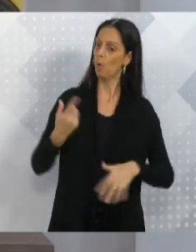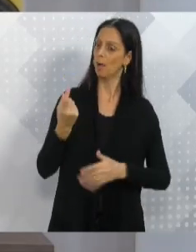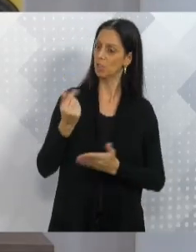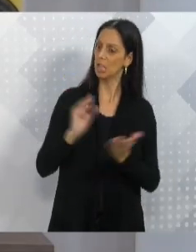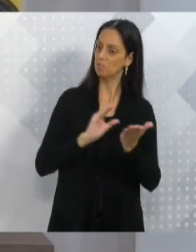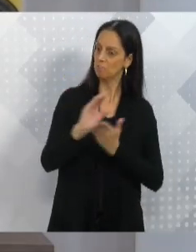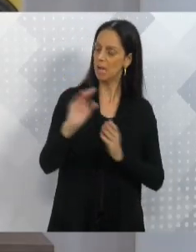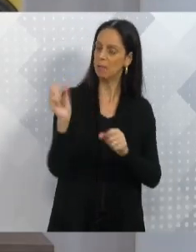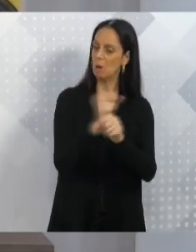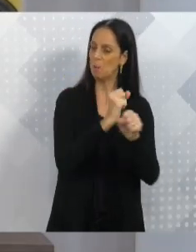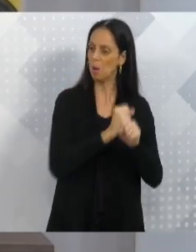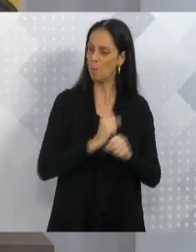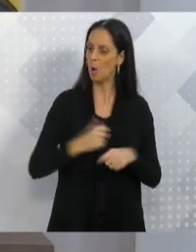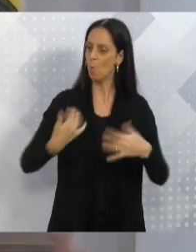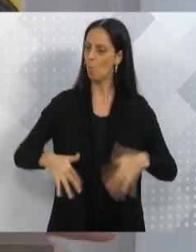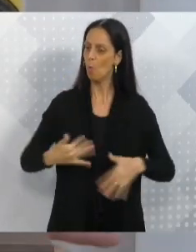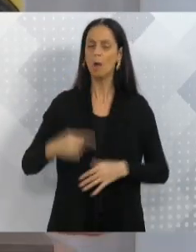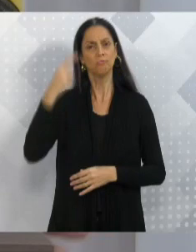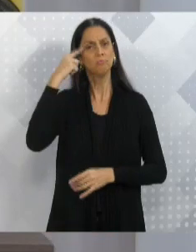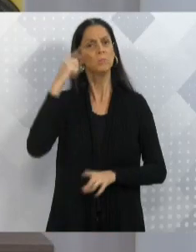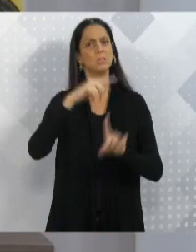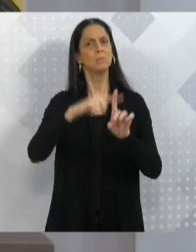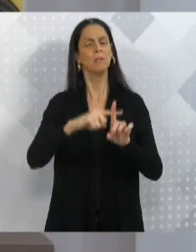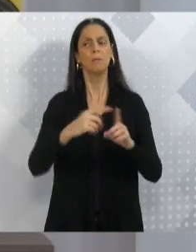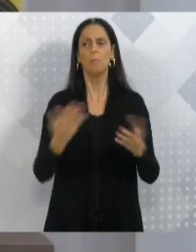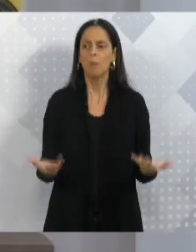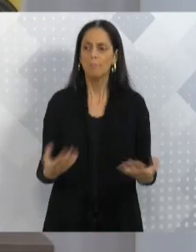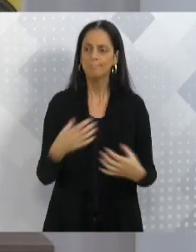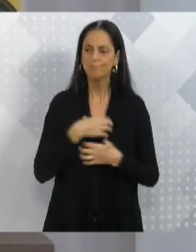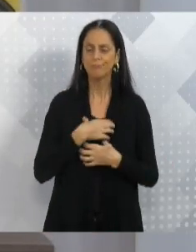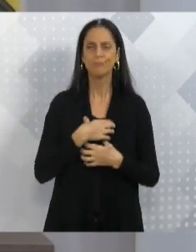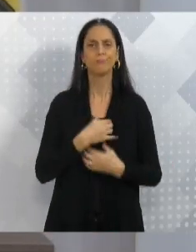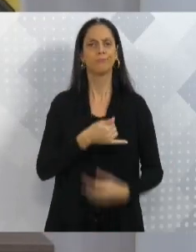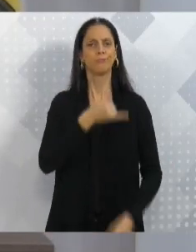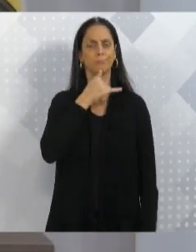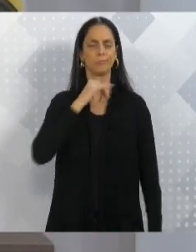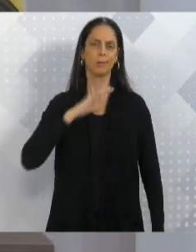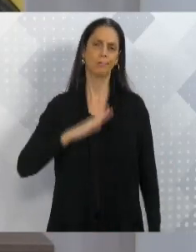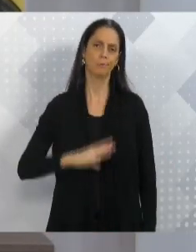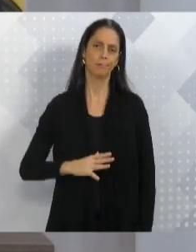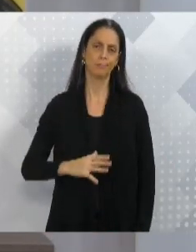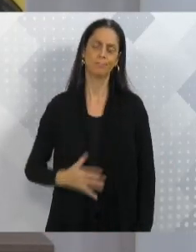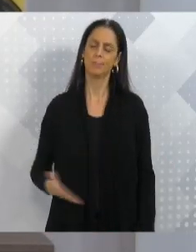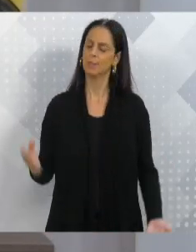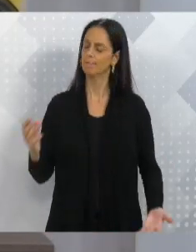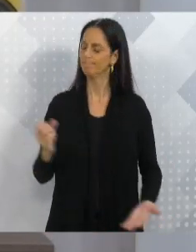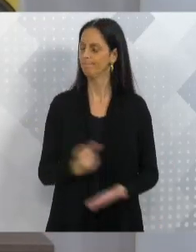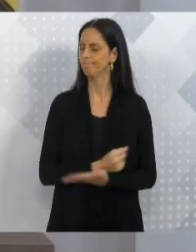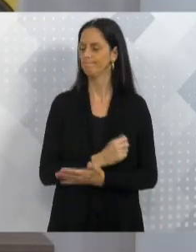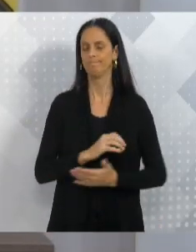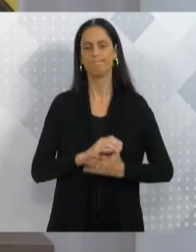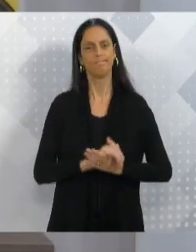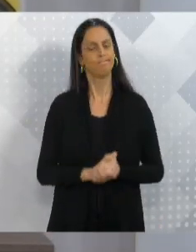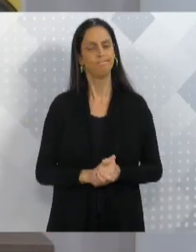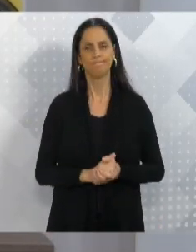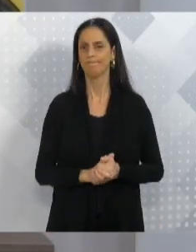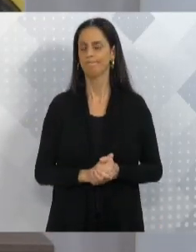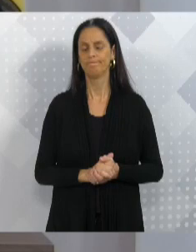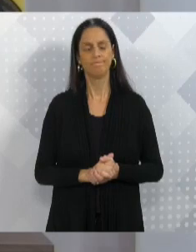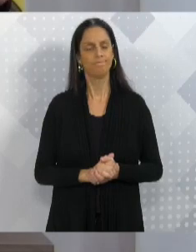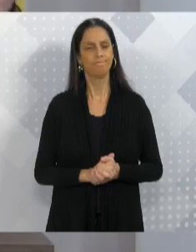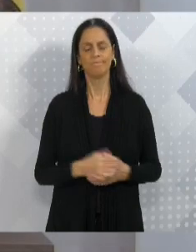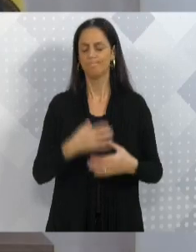nossa cidade, a gente realmente tem que ser otimista, mas, infelizmente, a decepção foi e está sendo muito grande. É